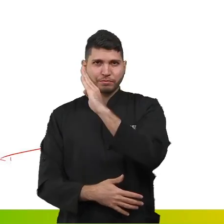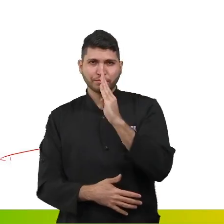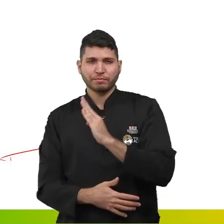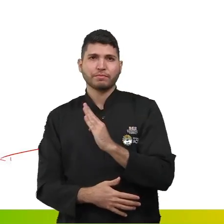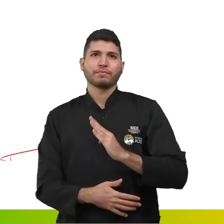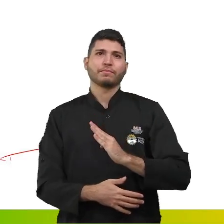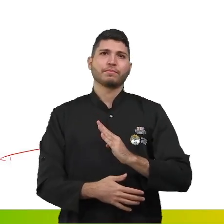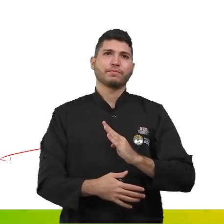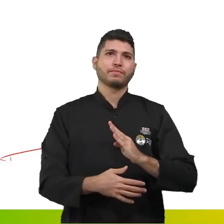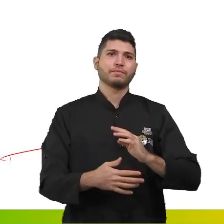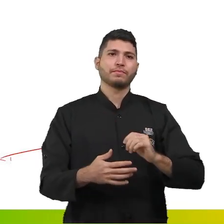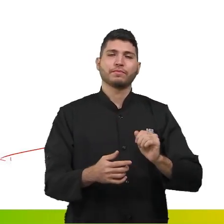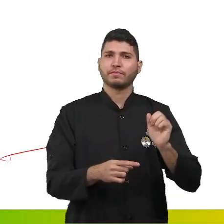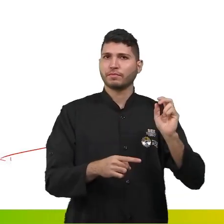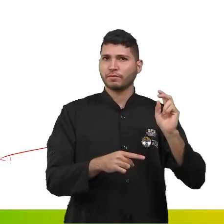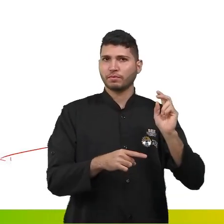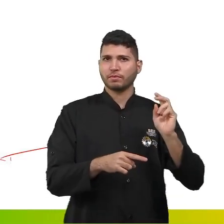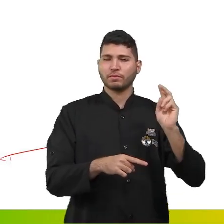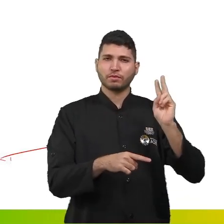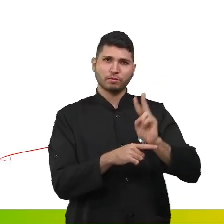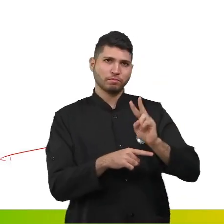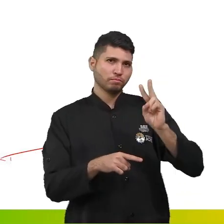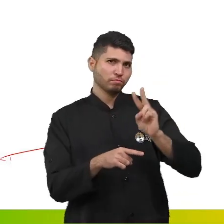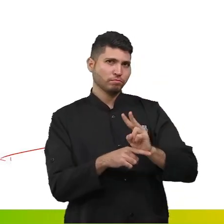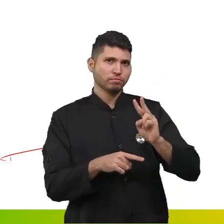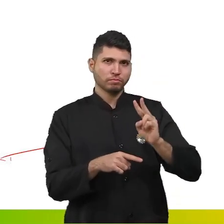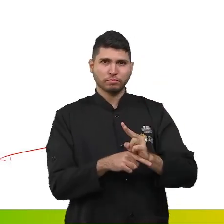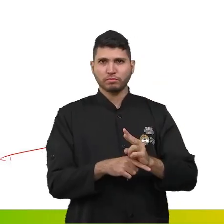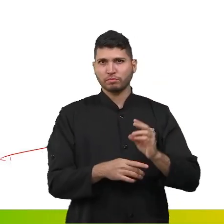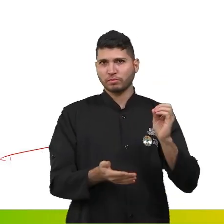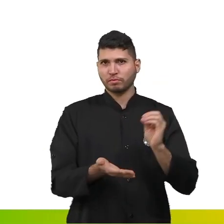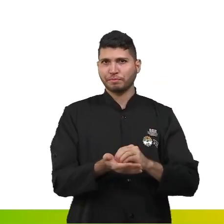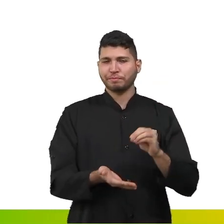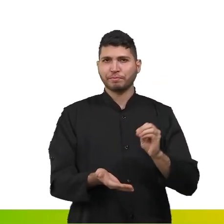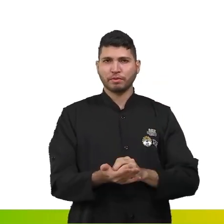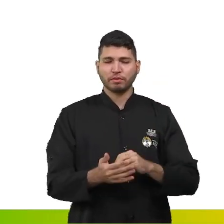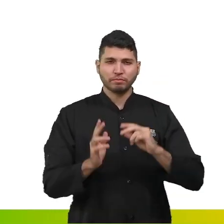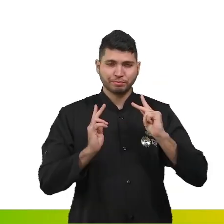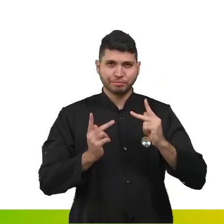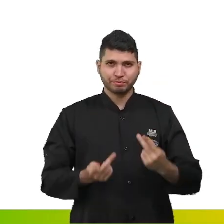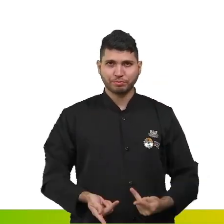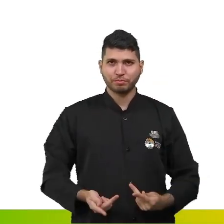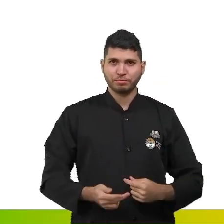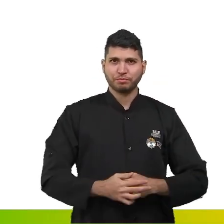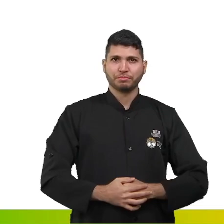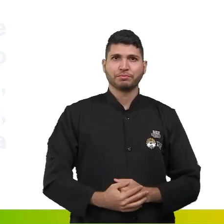desumano com essas populações, com esses seres humanos.